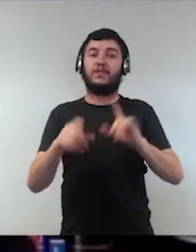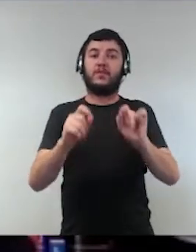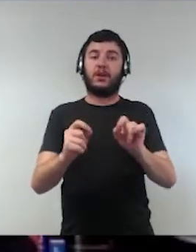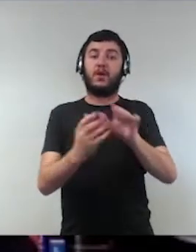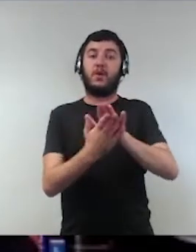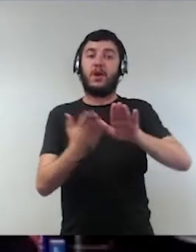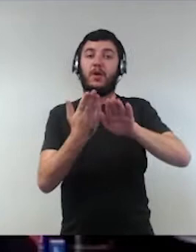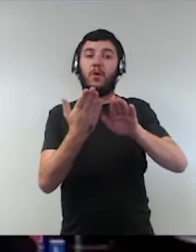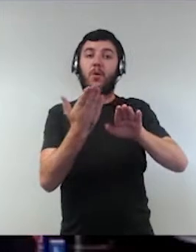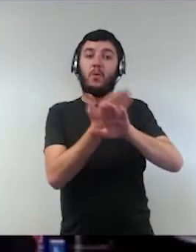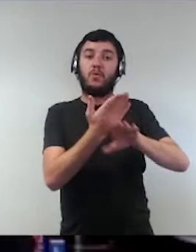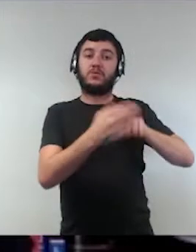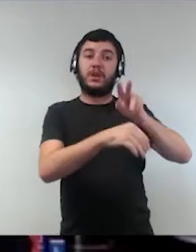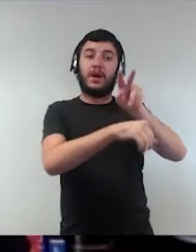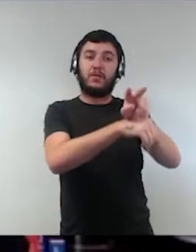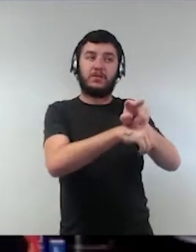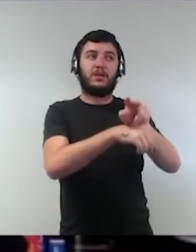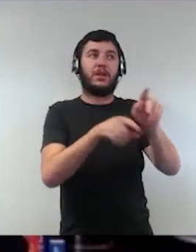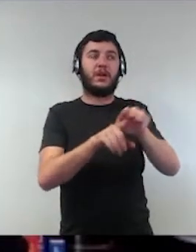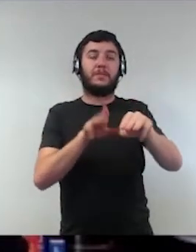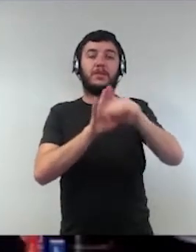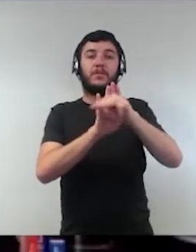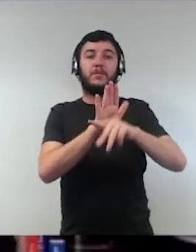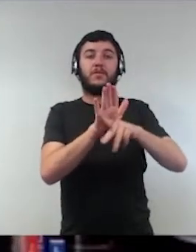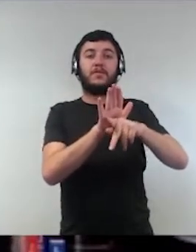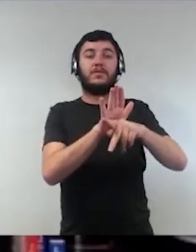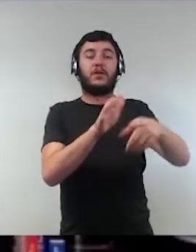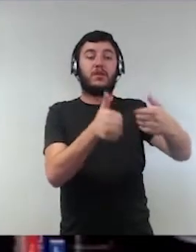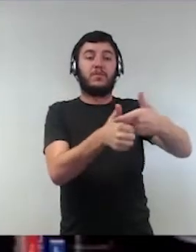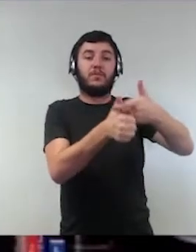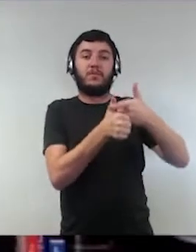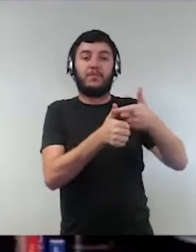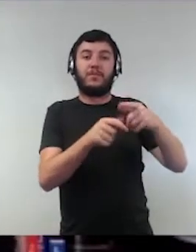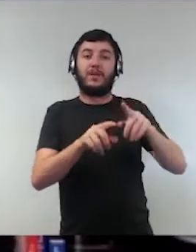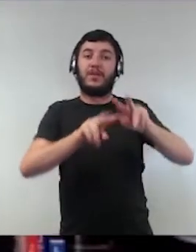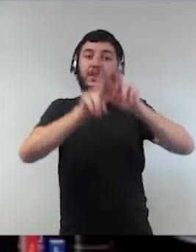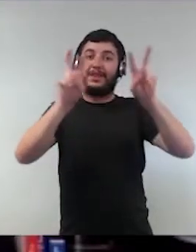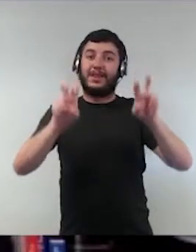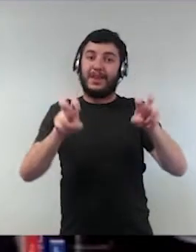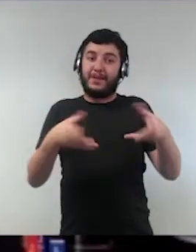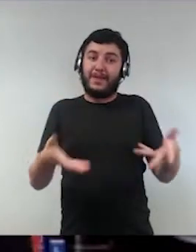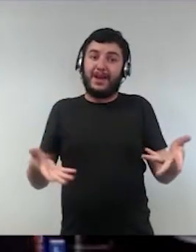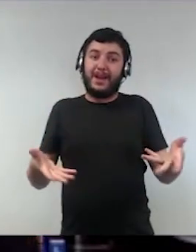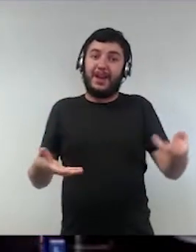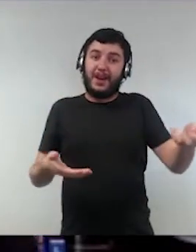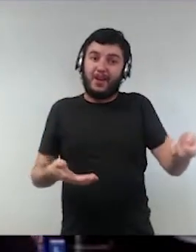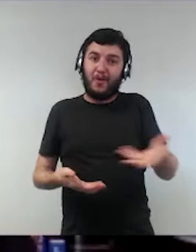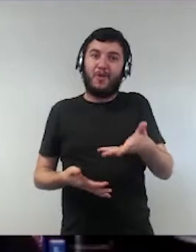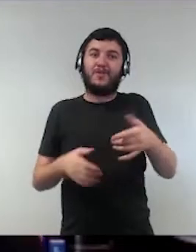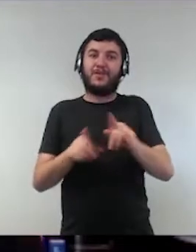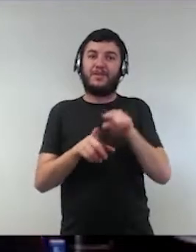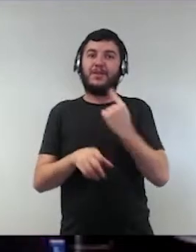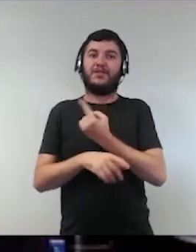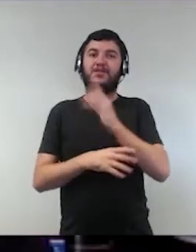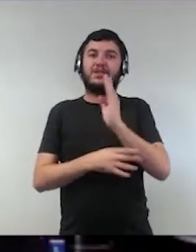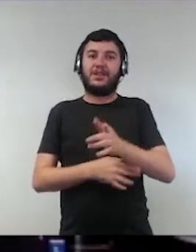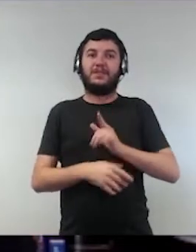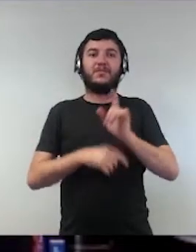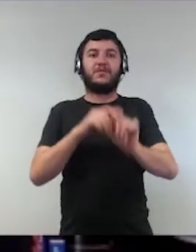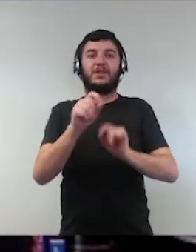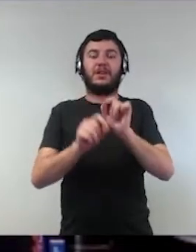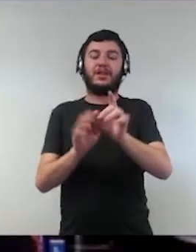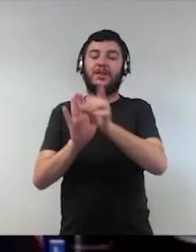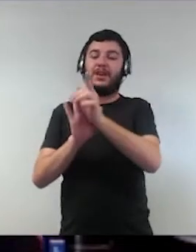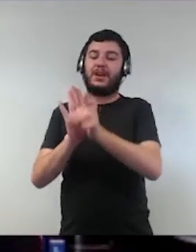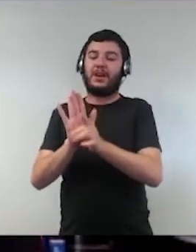medida provisória. O tema é extremamente atual, até porque nós temos ainda dois decretos, o